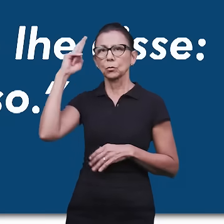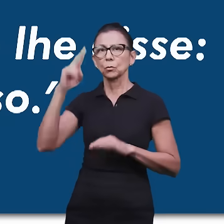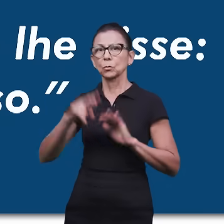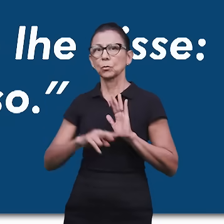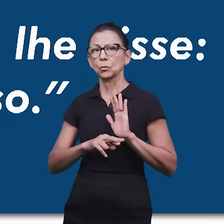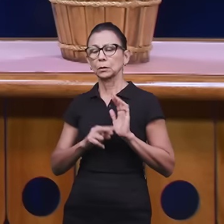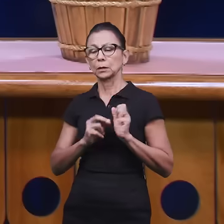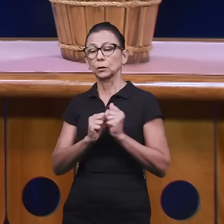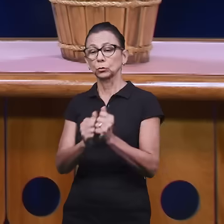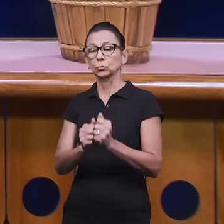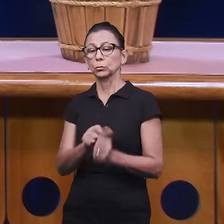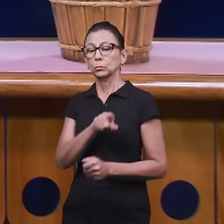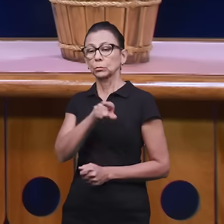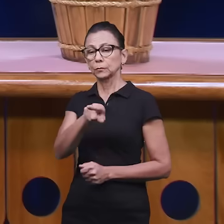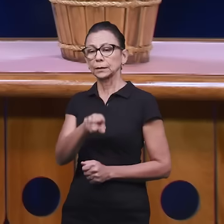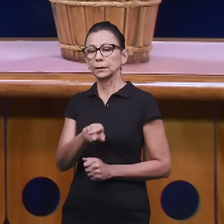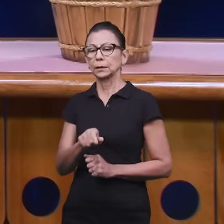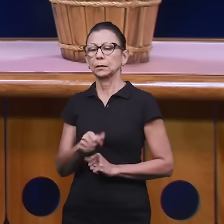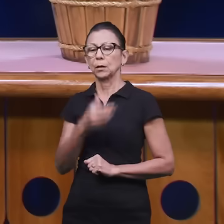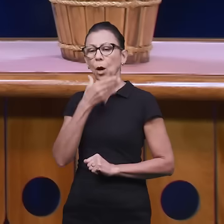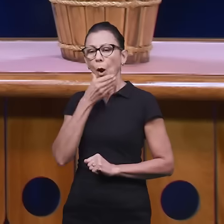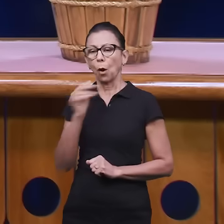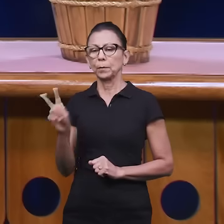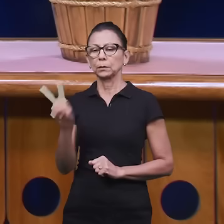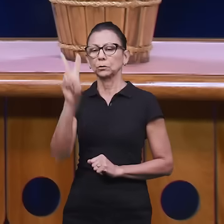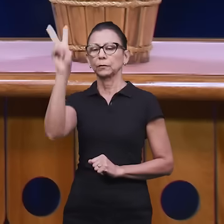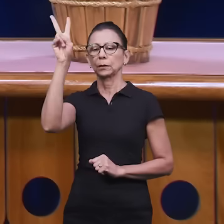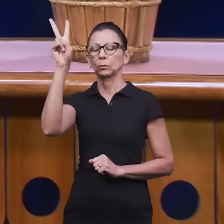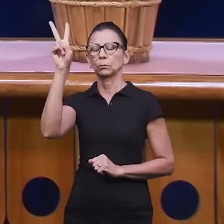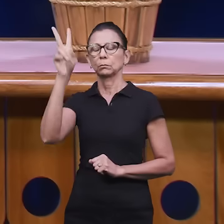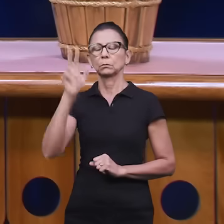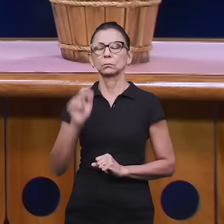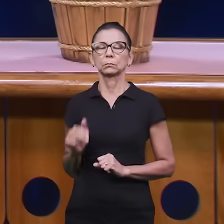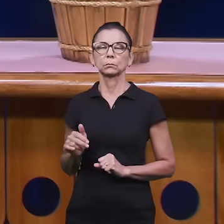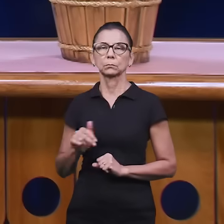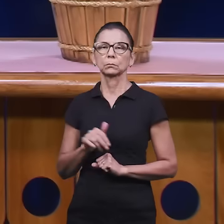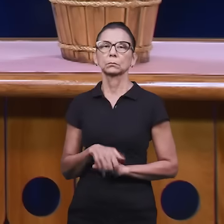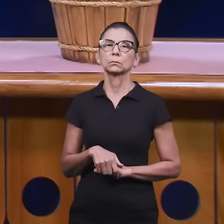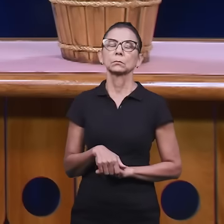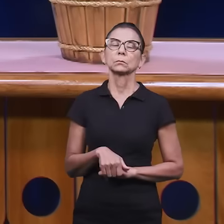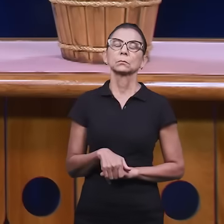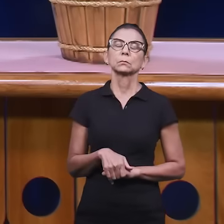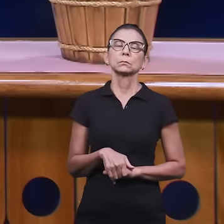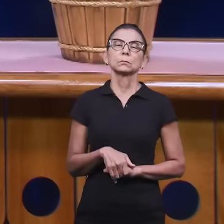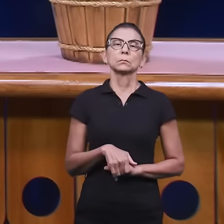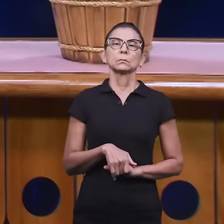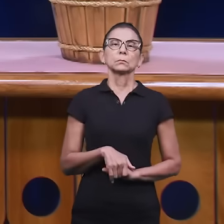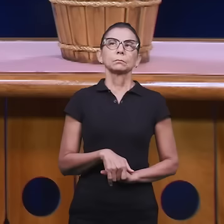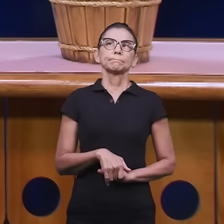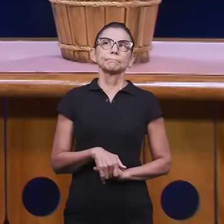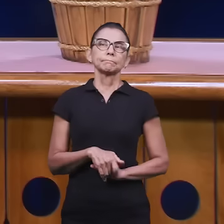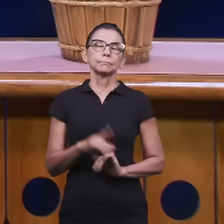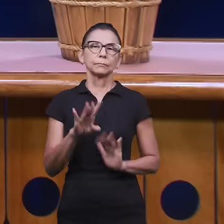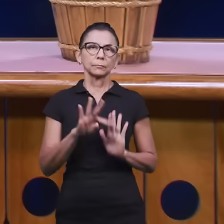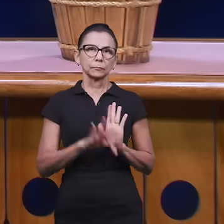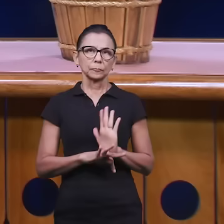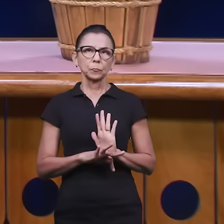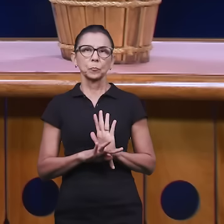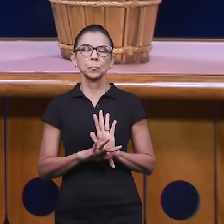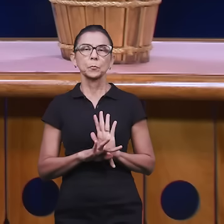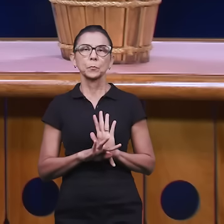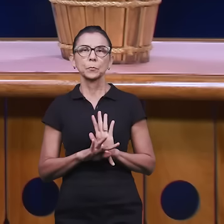valoroso. Esse texto tem um enfoque profético